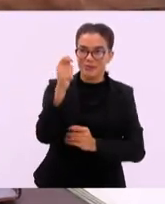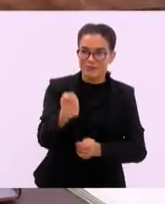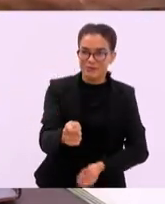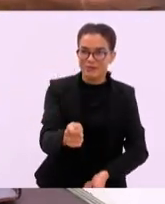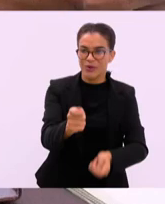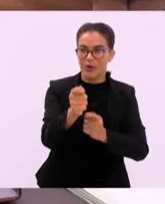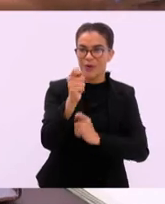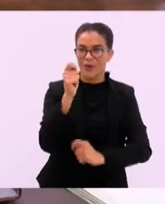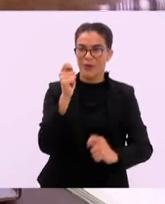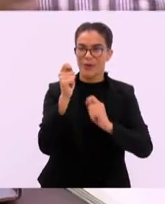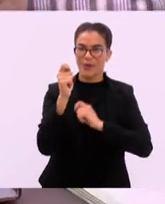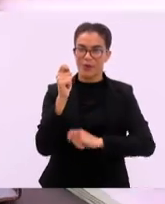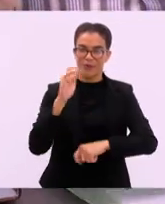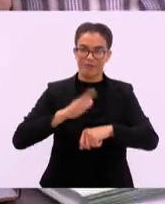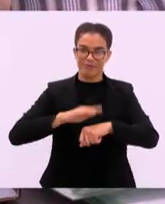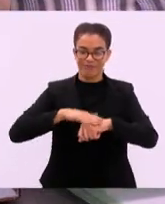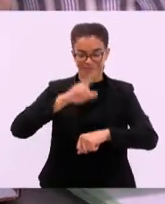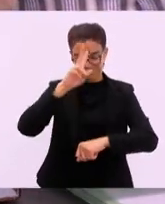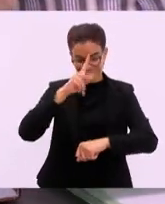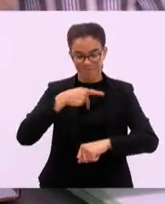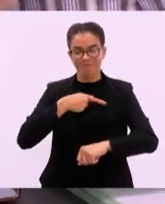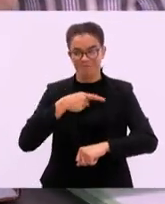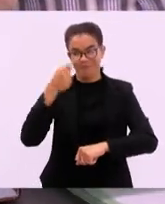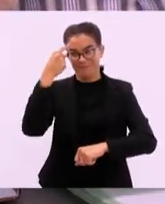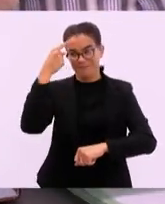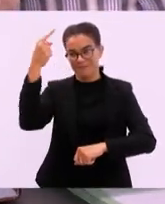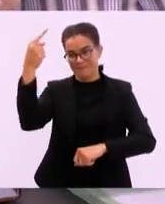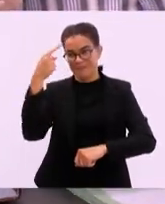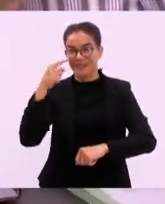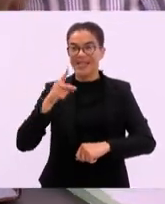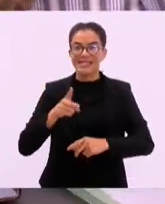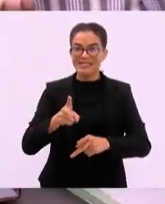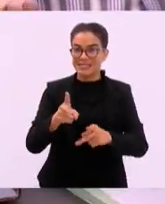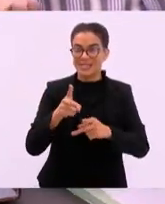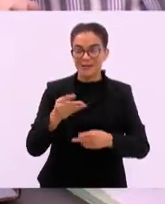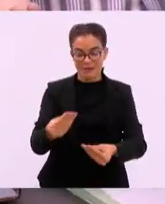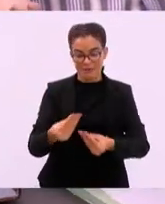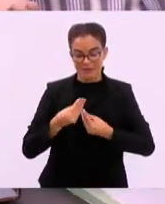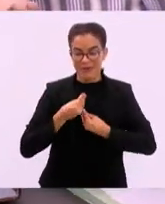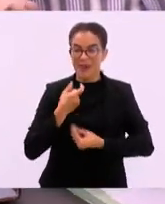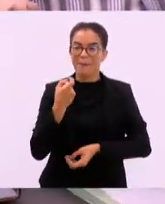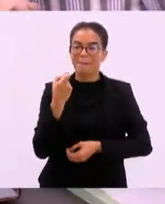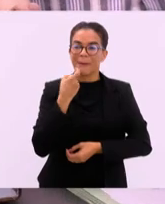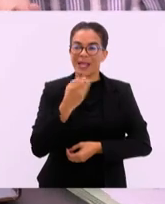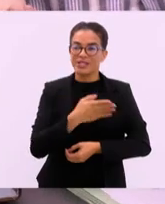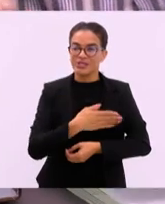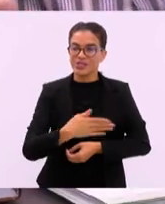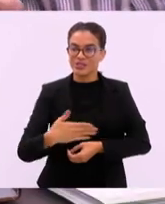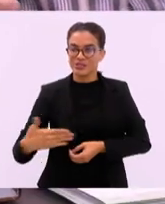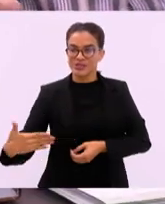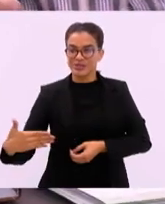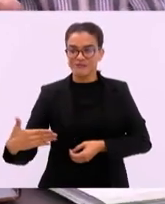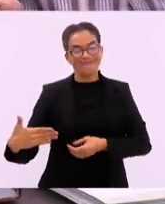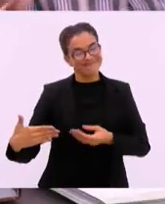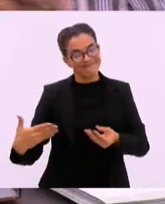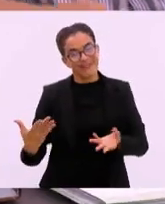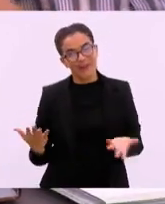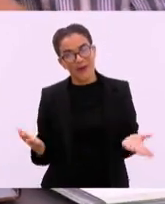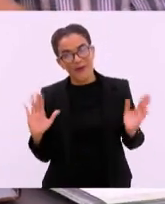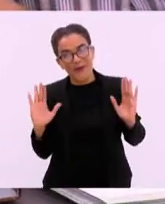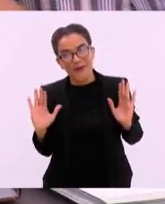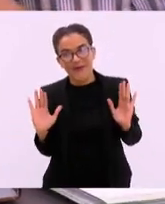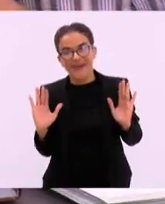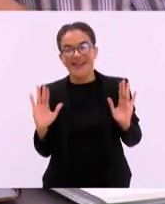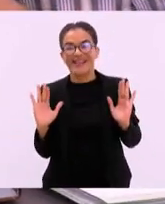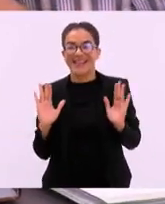legislando em causa própria. Mas, tirando esse pequeno detalhe, como de vez em quando ele me traz um peixe bom que ele pesca, eu vou relevar... Esse